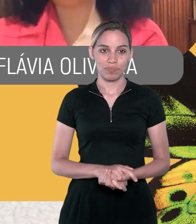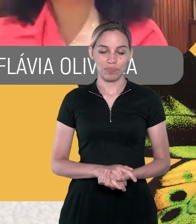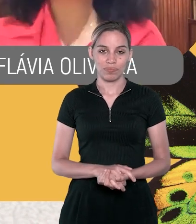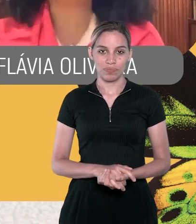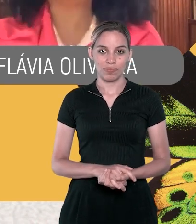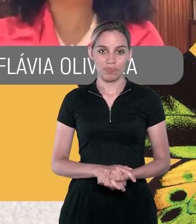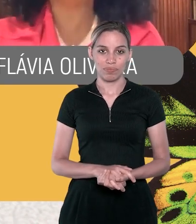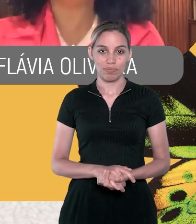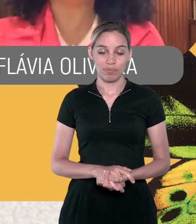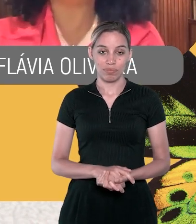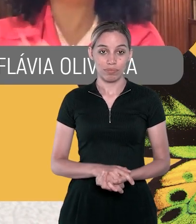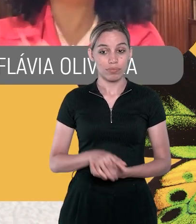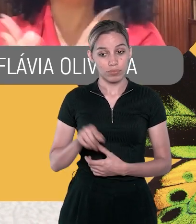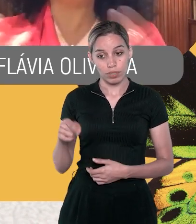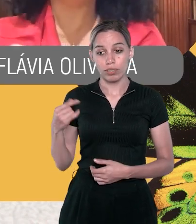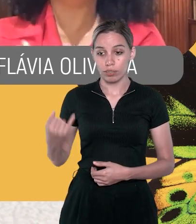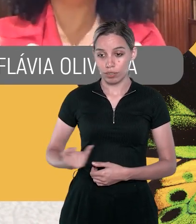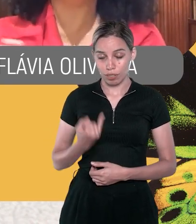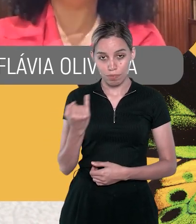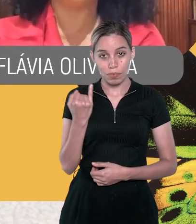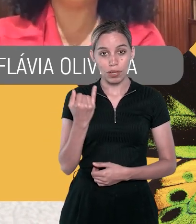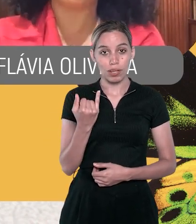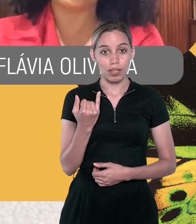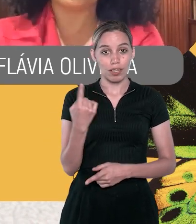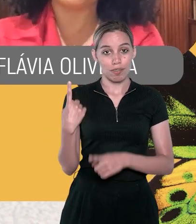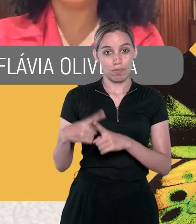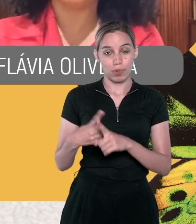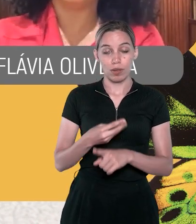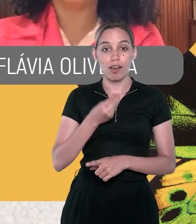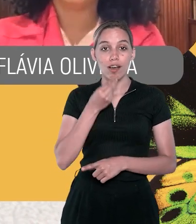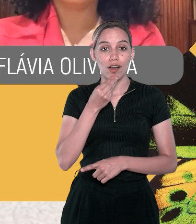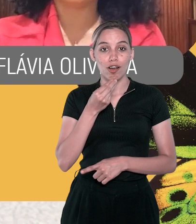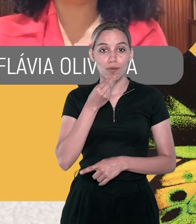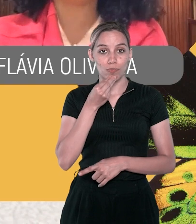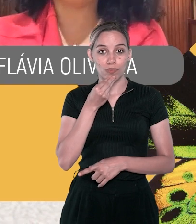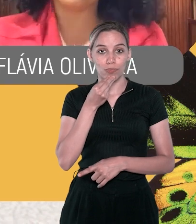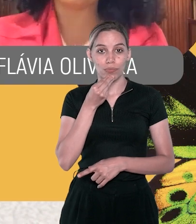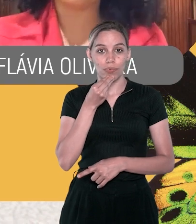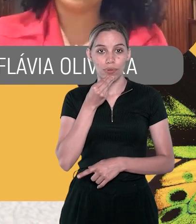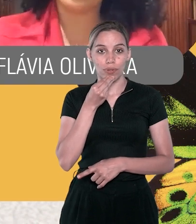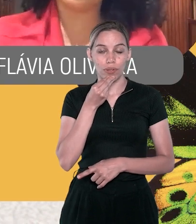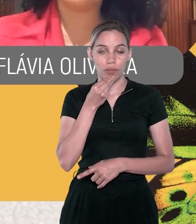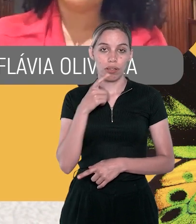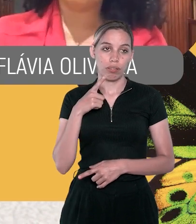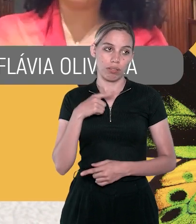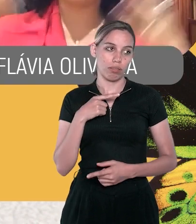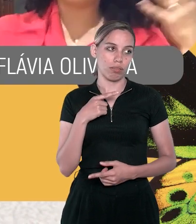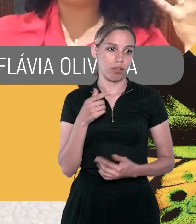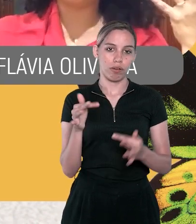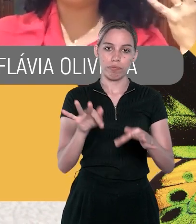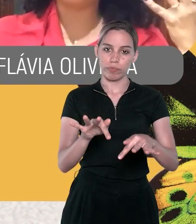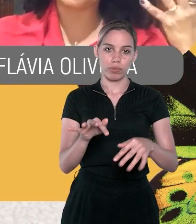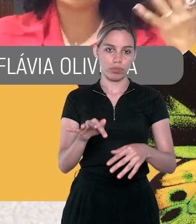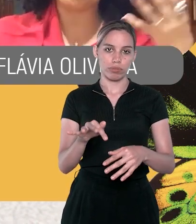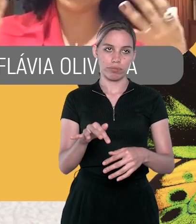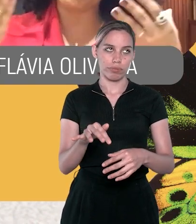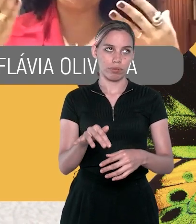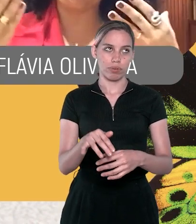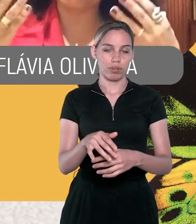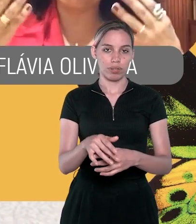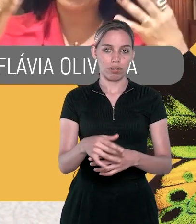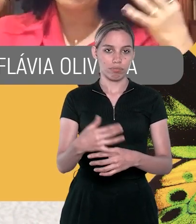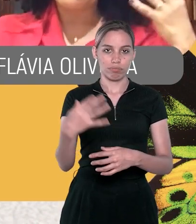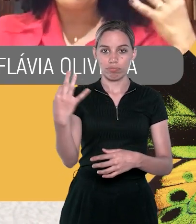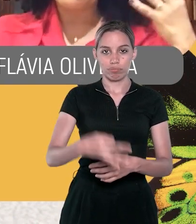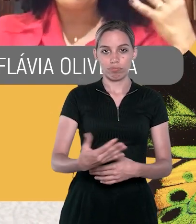E isso é importante também, porque poderia ter um desfecho óbvio, né, pela